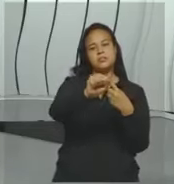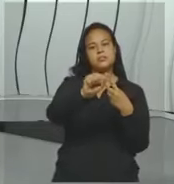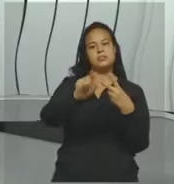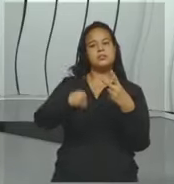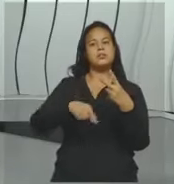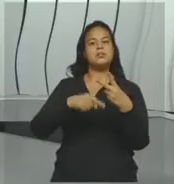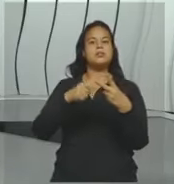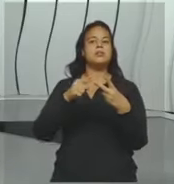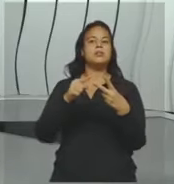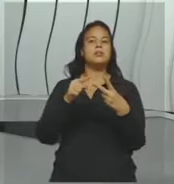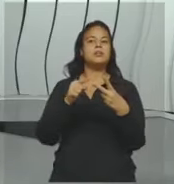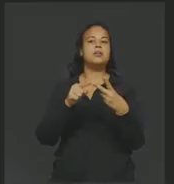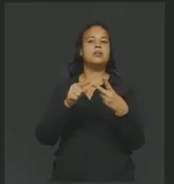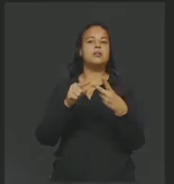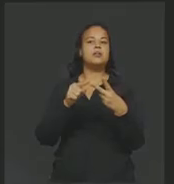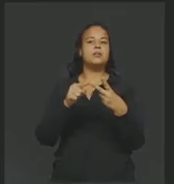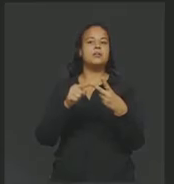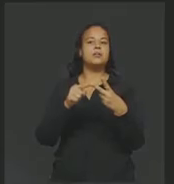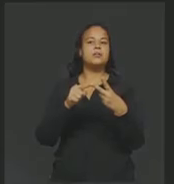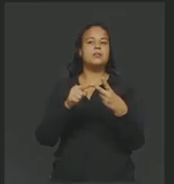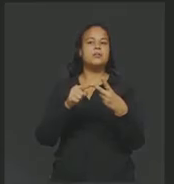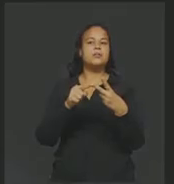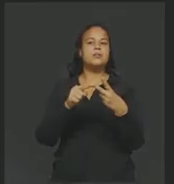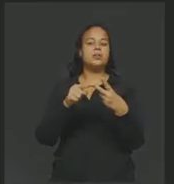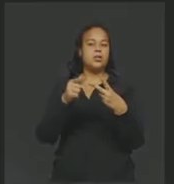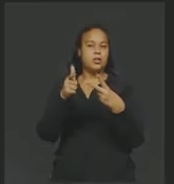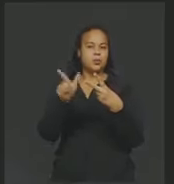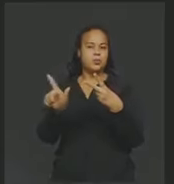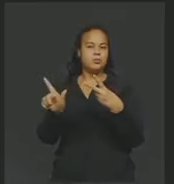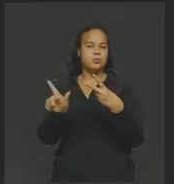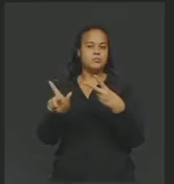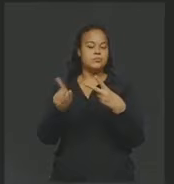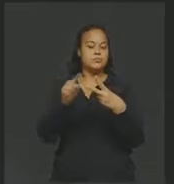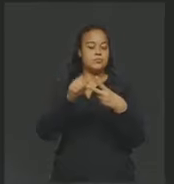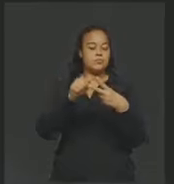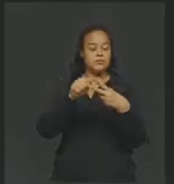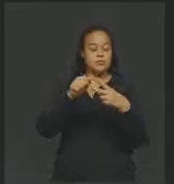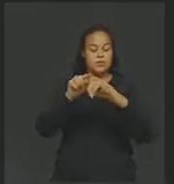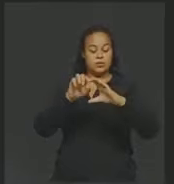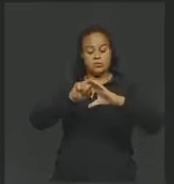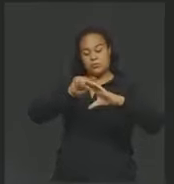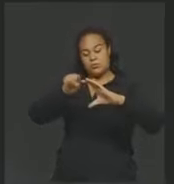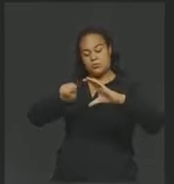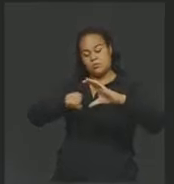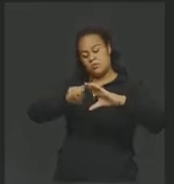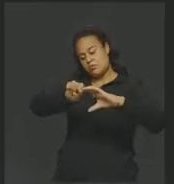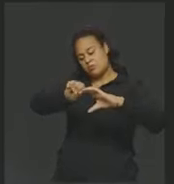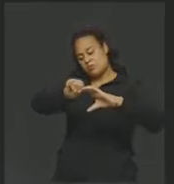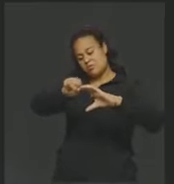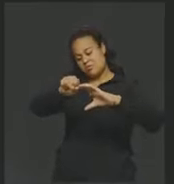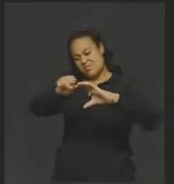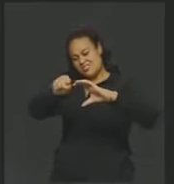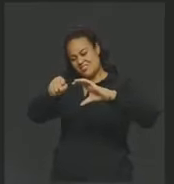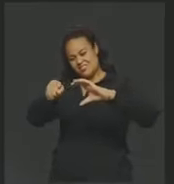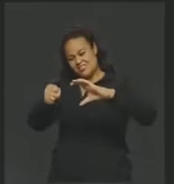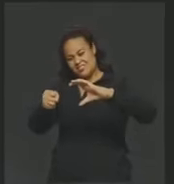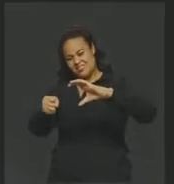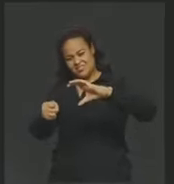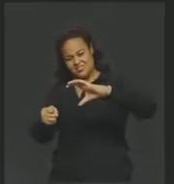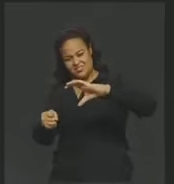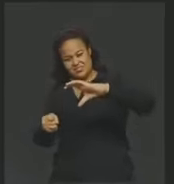ali. As roldanas fixas alteram apenas a direção da força aplicada, mas não reduz a